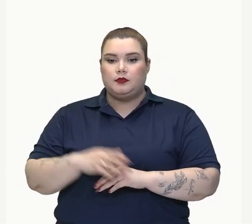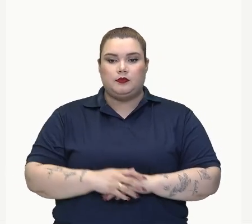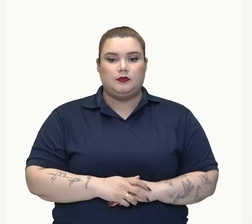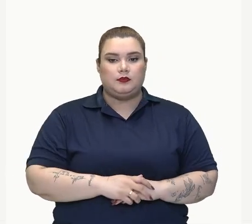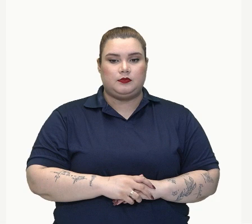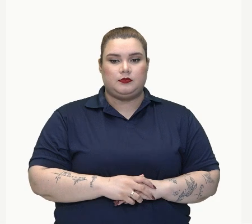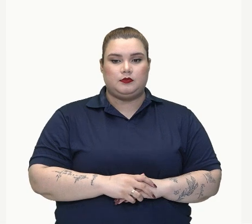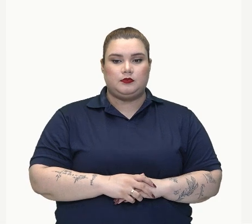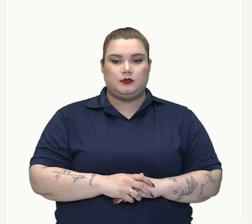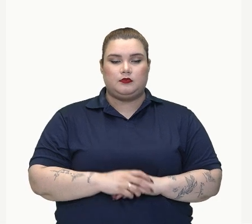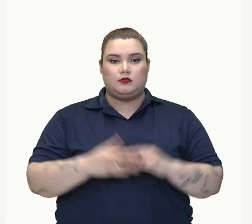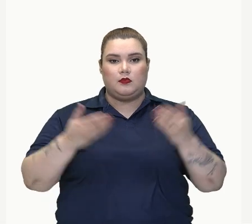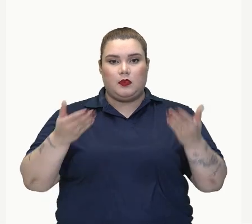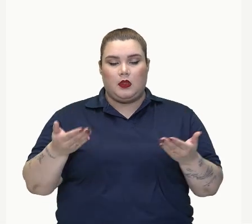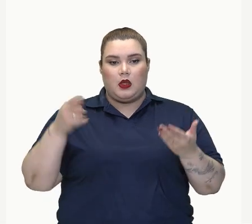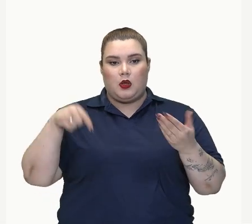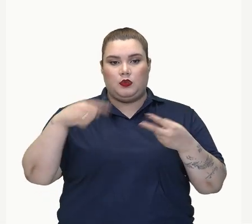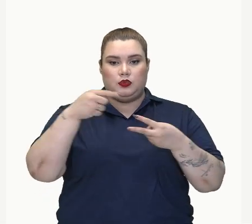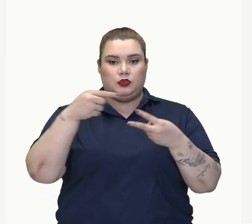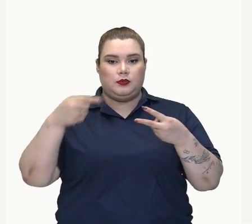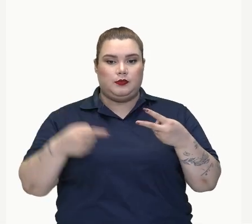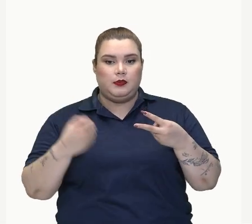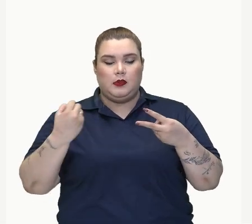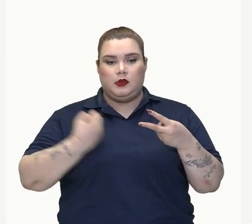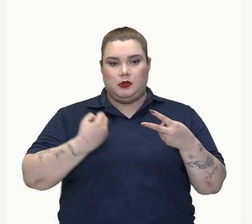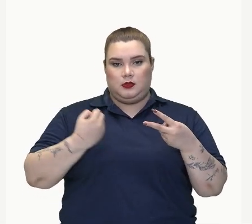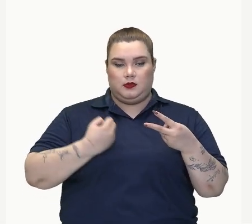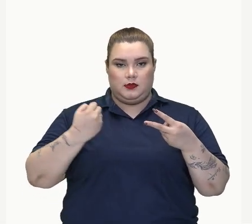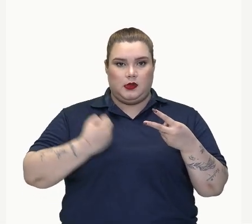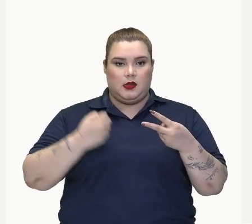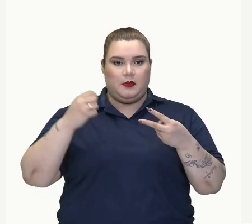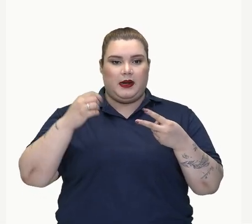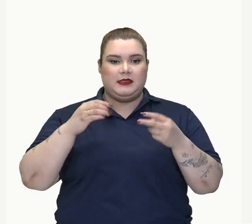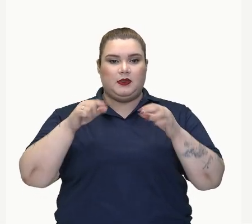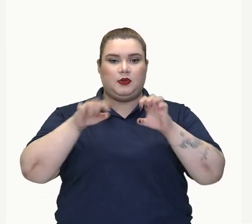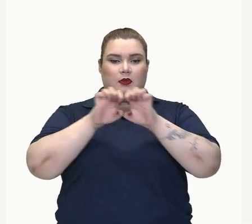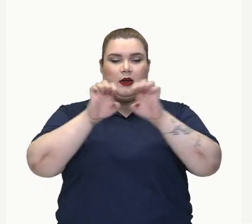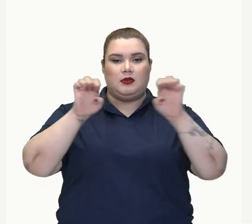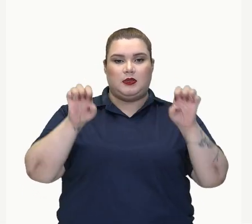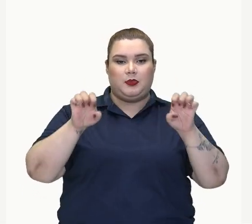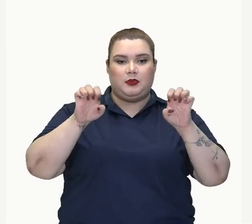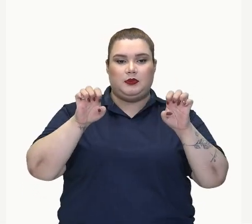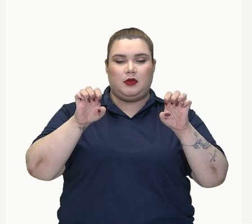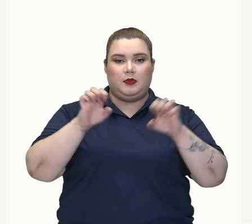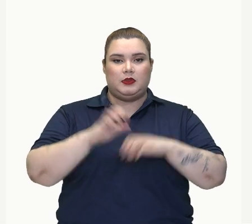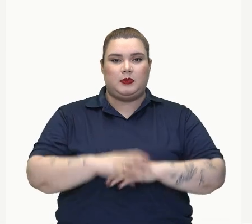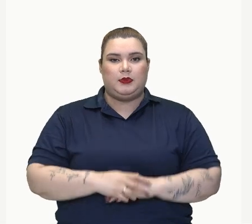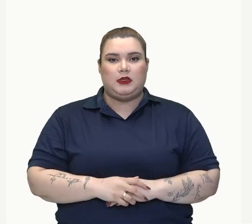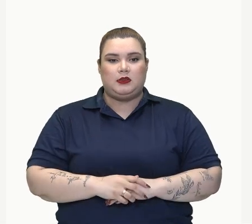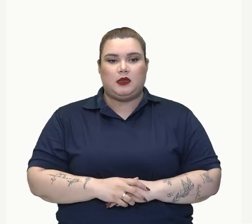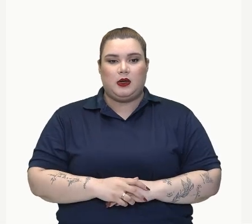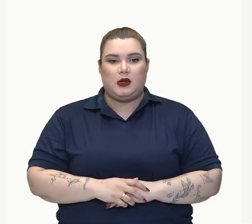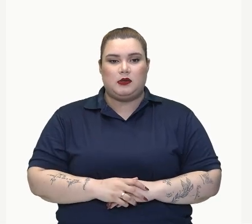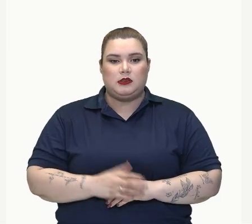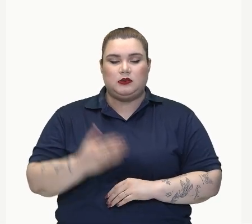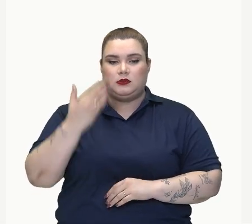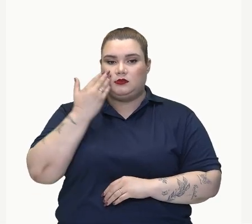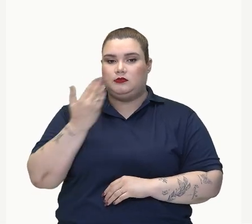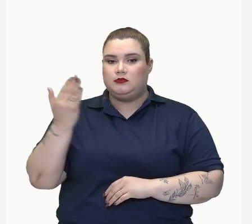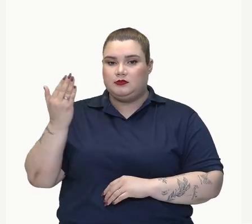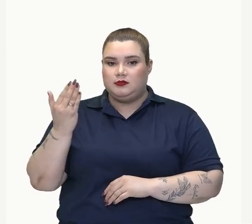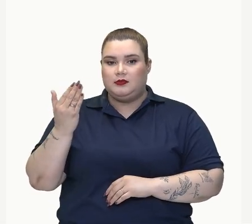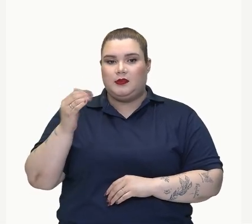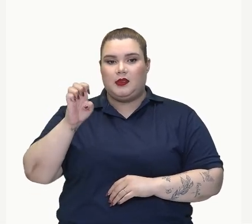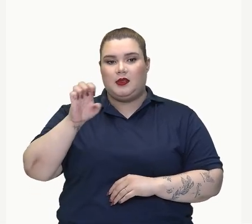tá? Esses são os dois valores que nós temos, tá? Que são exatamente os valores do eixo